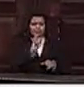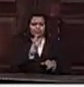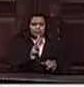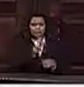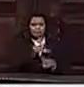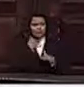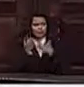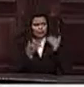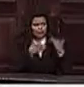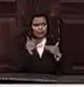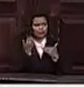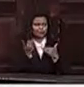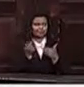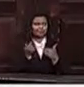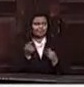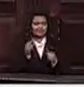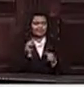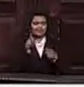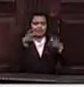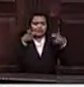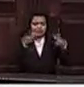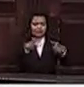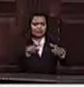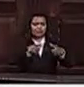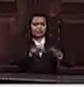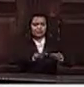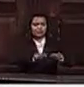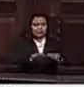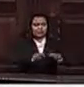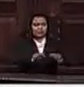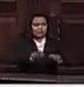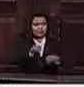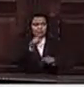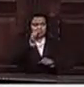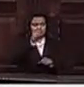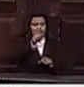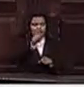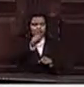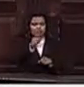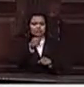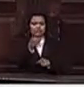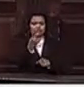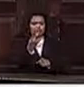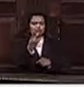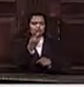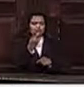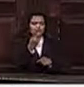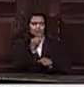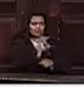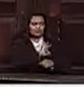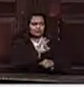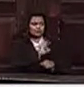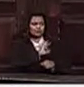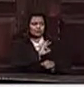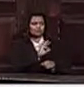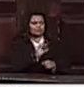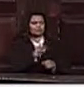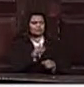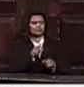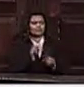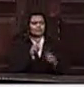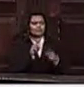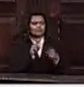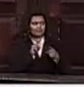durante um confronto na comunidade do Jacarezinho, 2 policiais militares, dentre eles a